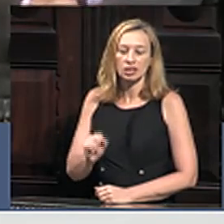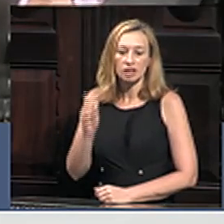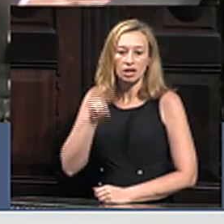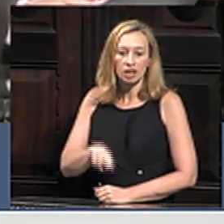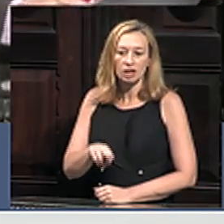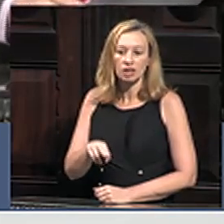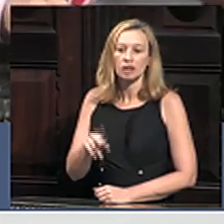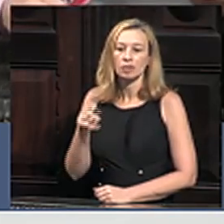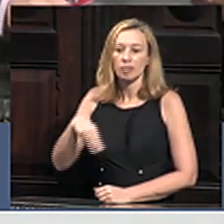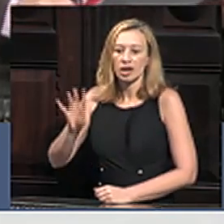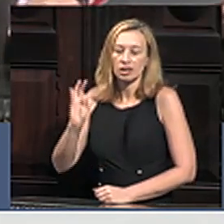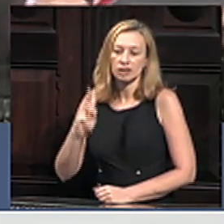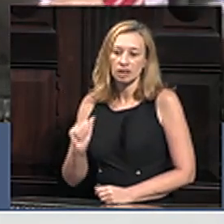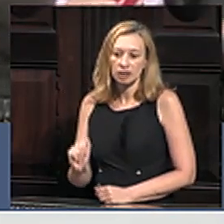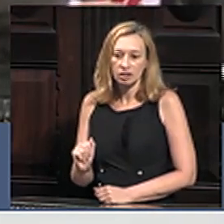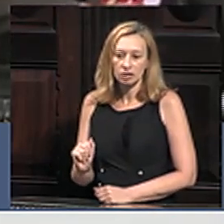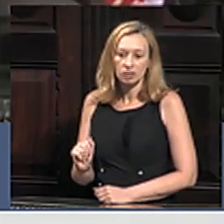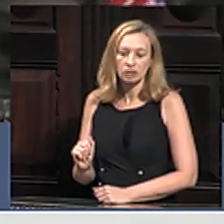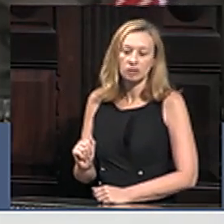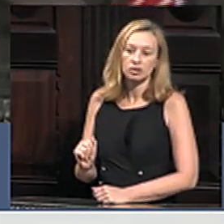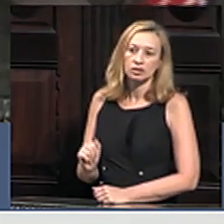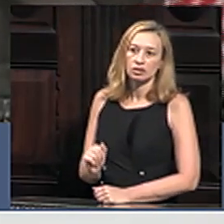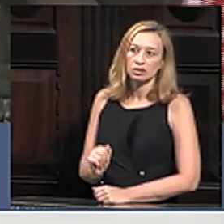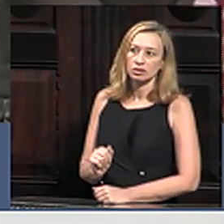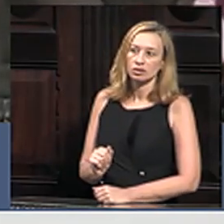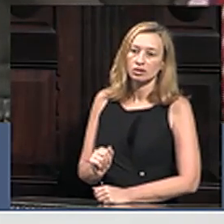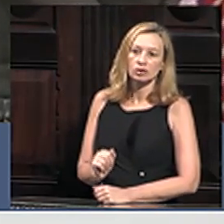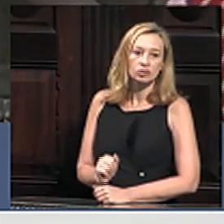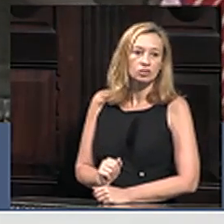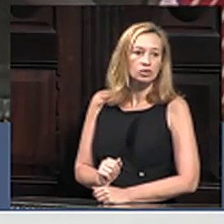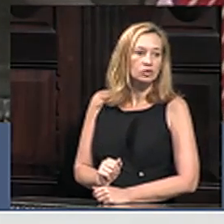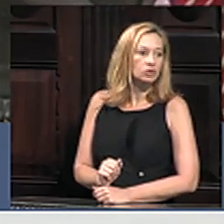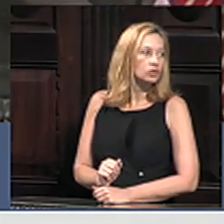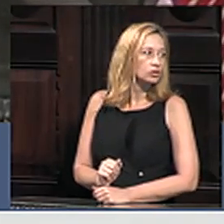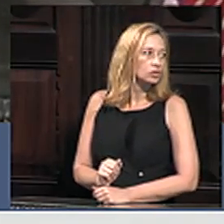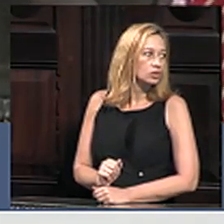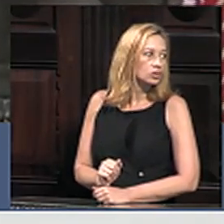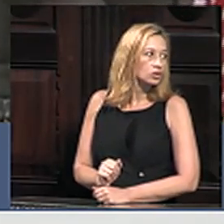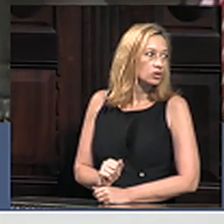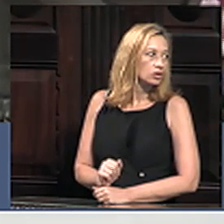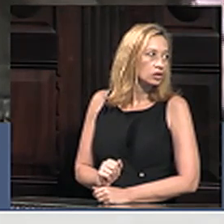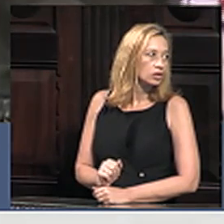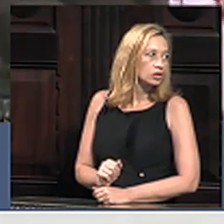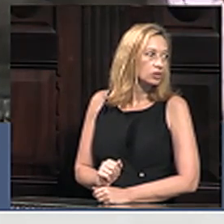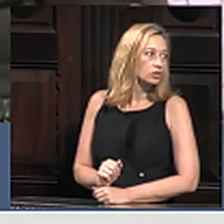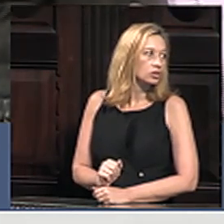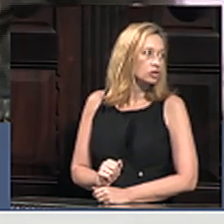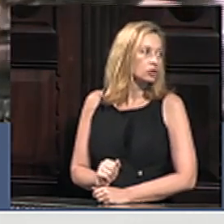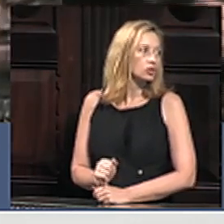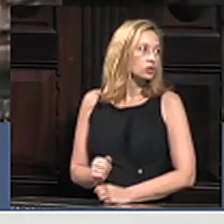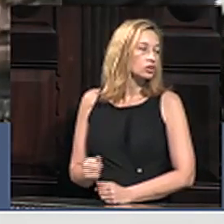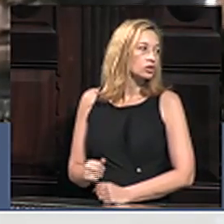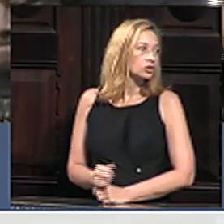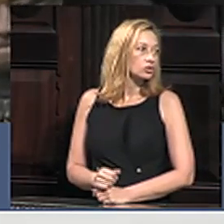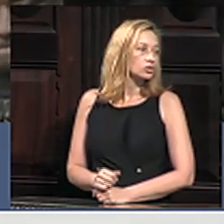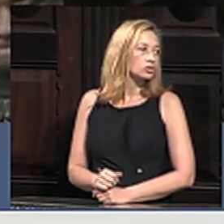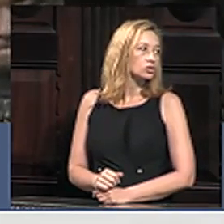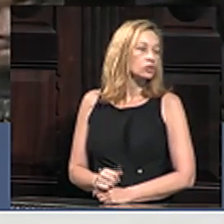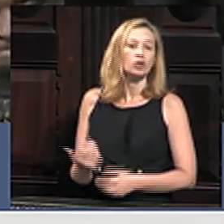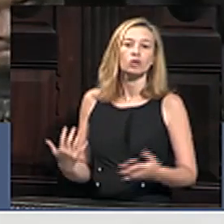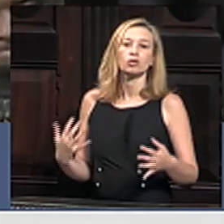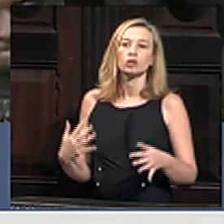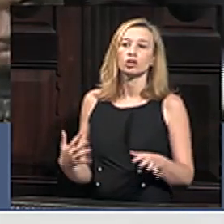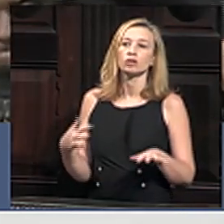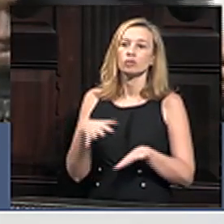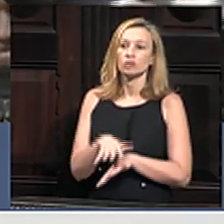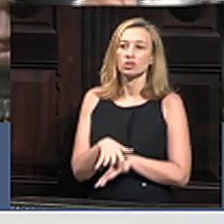Marta Rocha, que dispõe sobre o estabelecimento dos parâmetros para a inclusão dos itens orientação